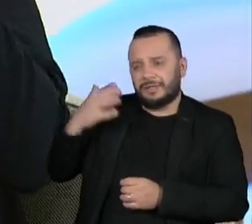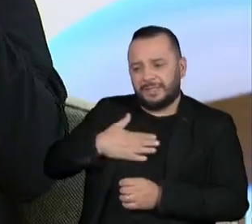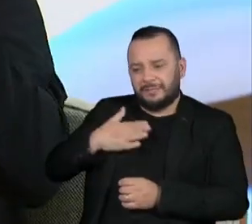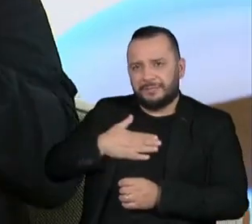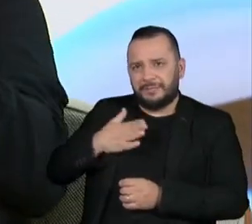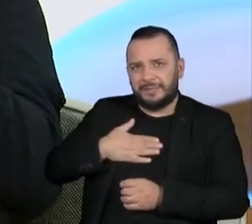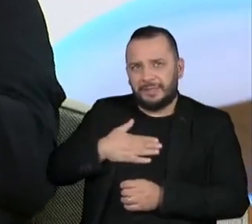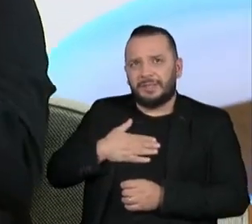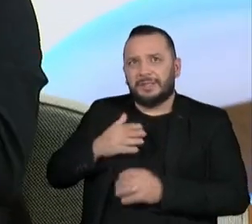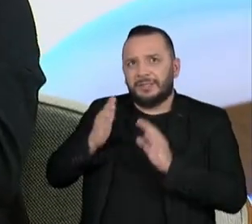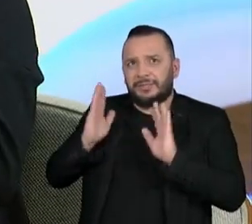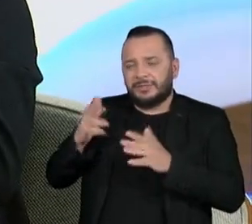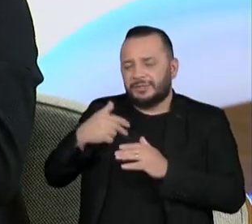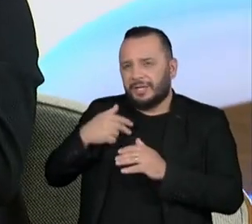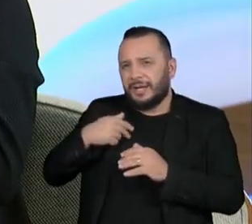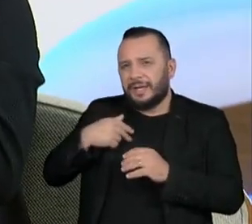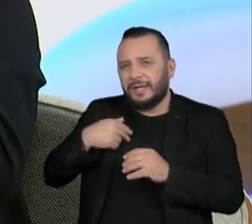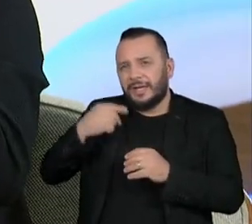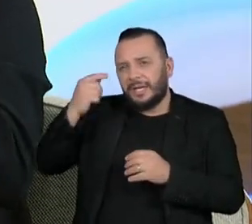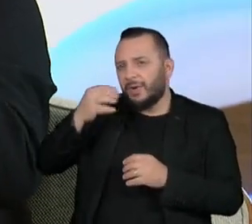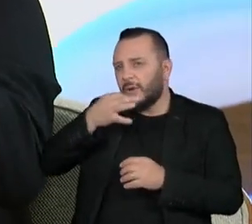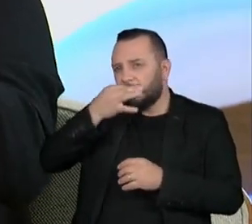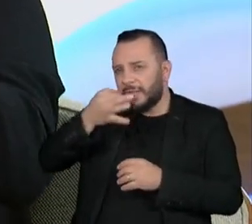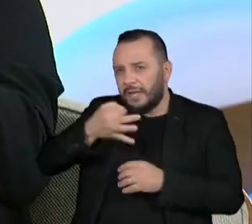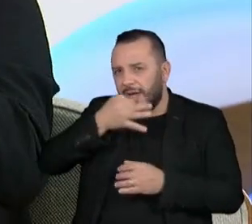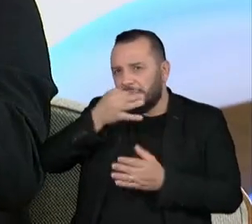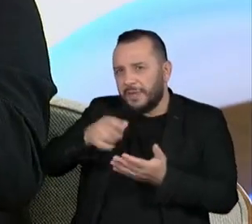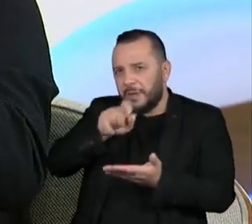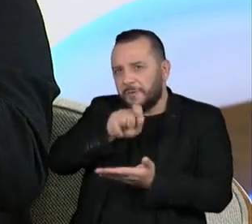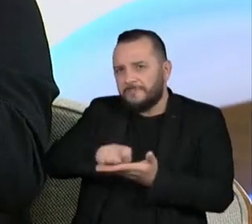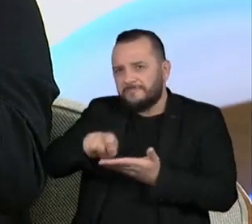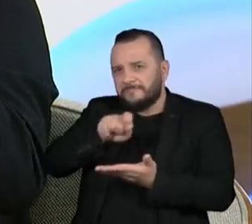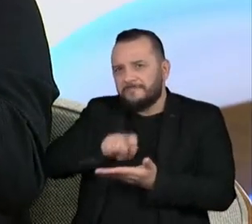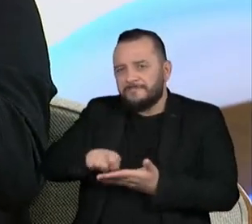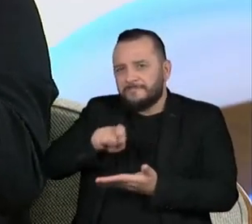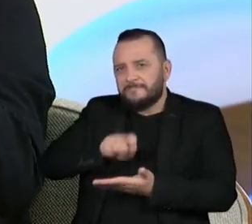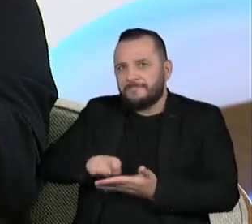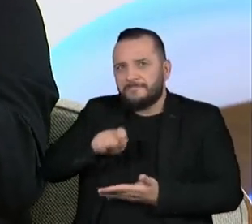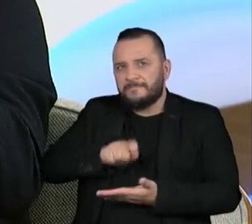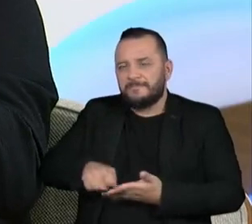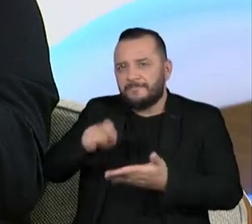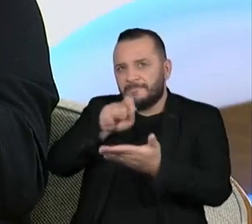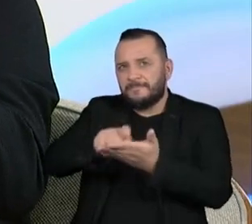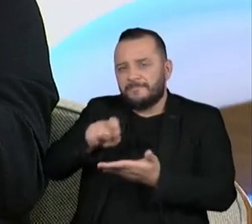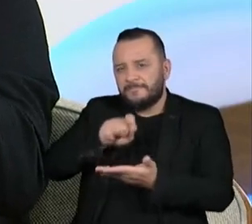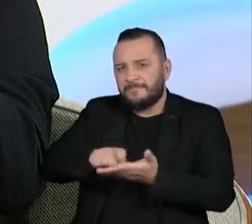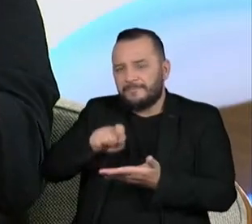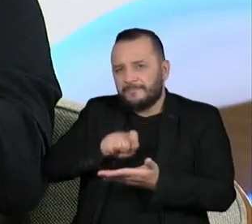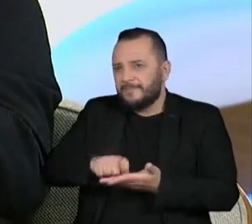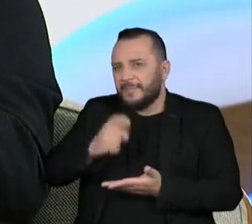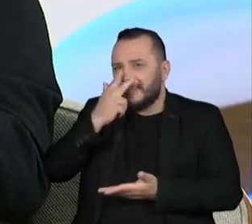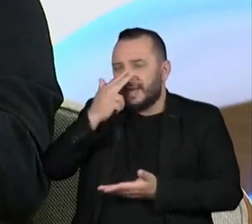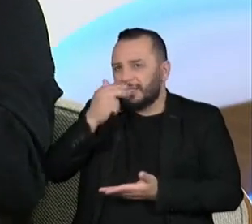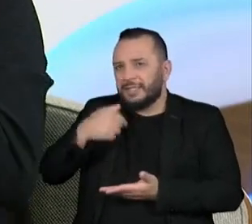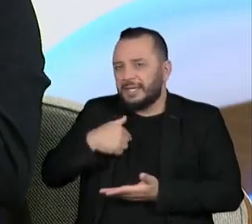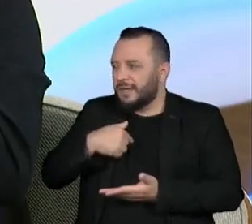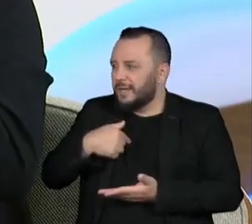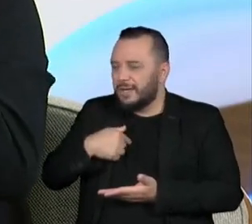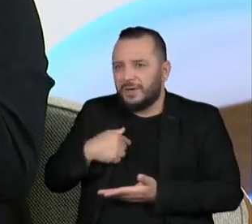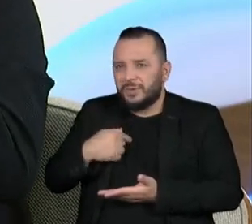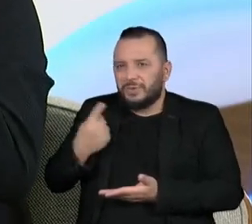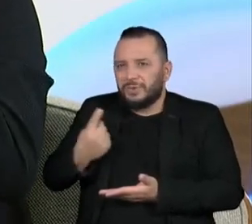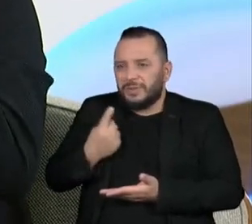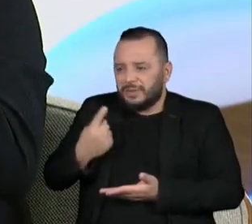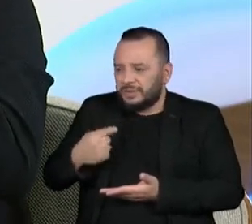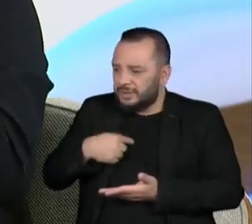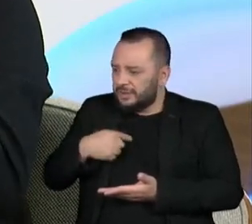dos anos, as impressões que eu juntei ao longo dos anos, mas que de alguma maneira fosse outra vez a minha solidão, outra vez a minha